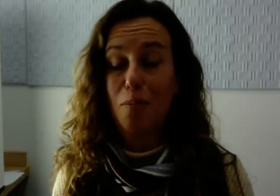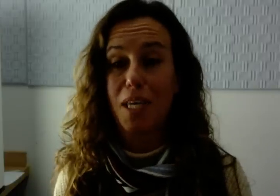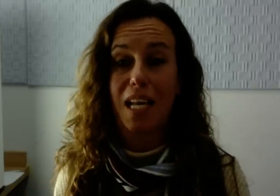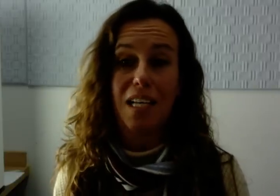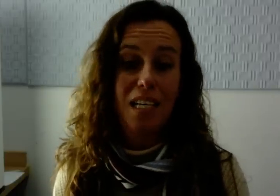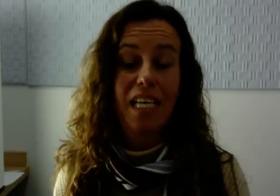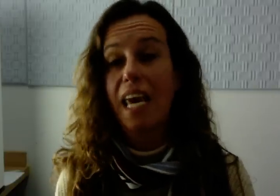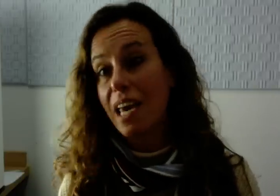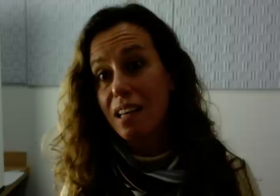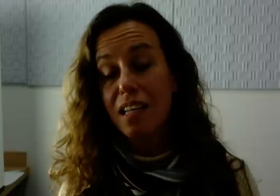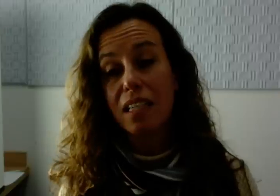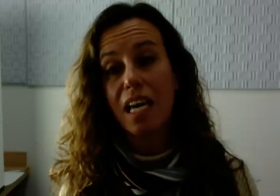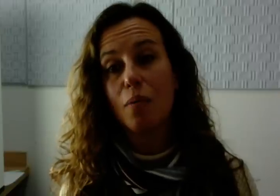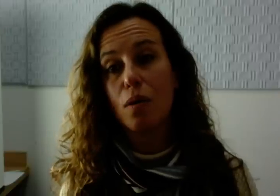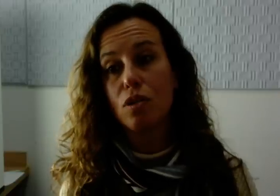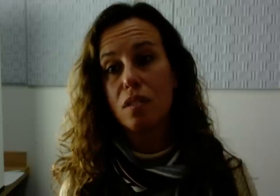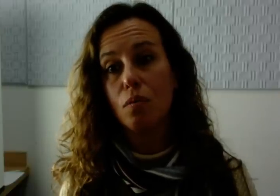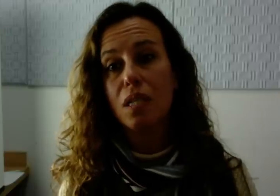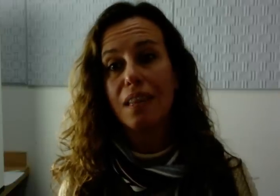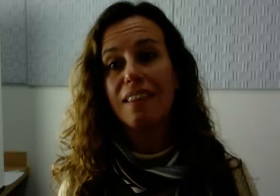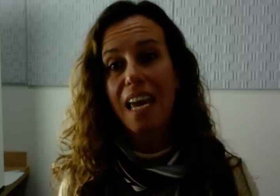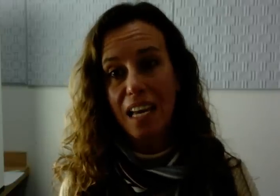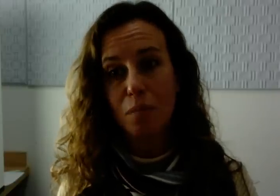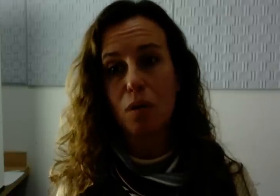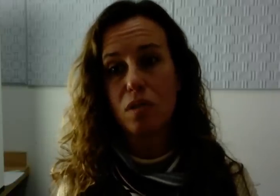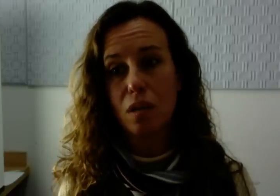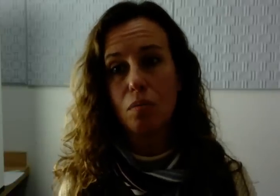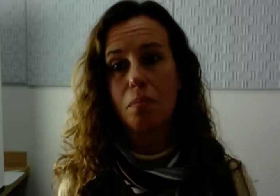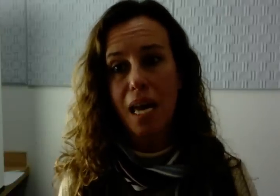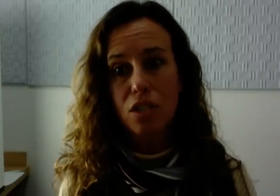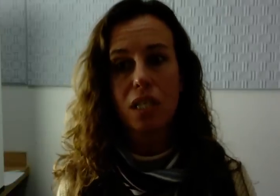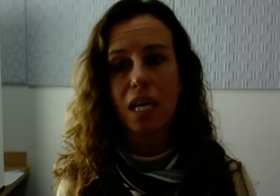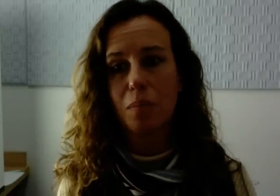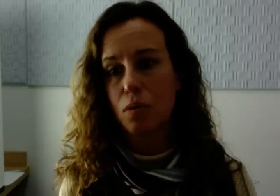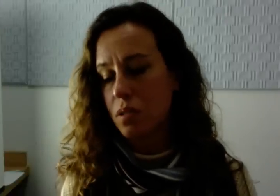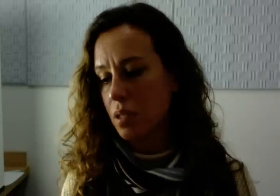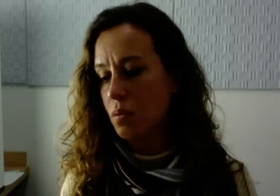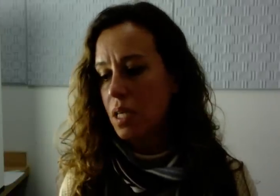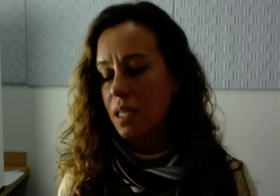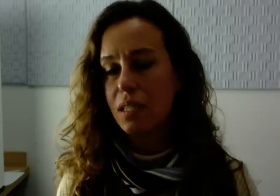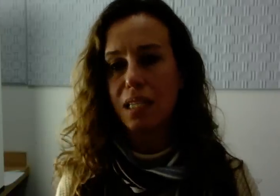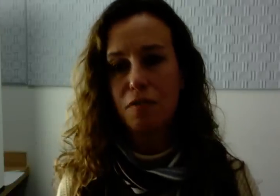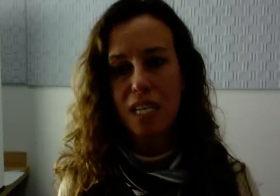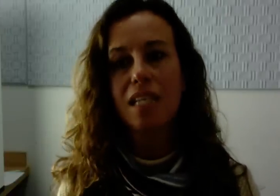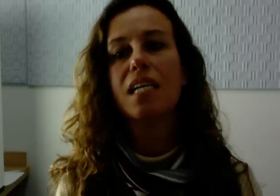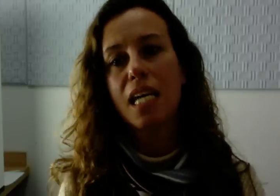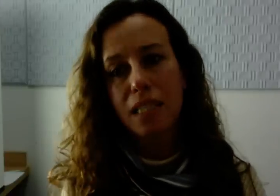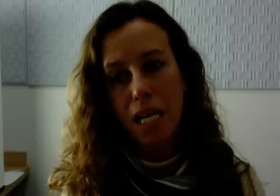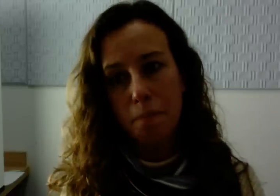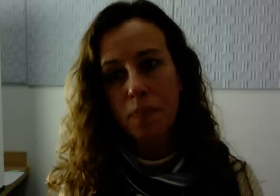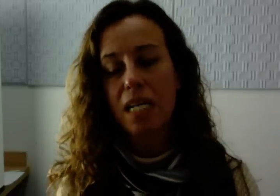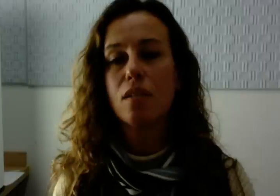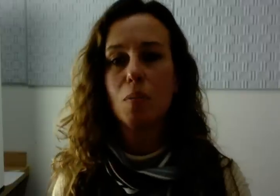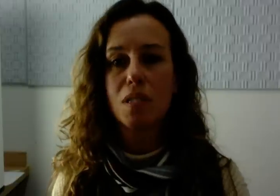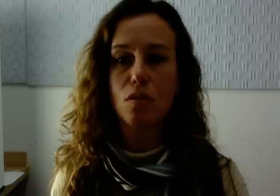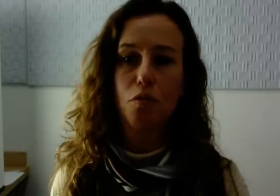né ou porque ela quer né é uma condição dela uma condição médica dela uma condição da deficiência que ela